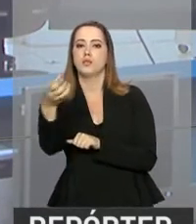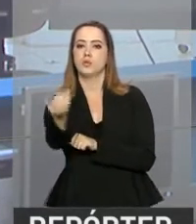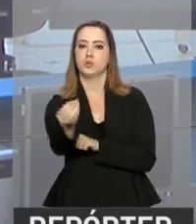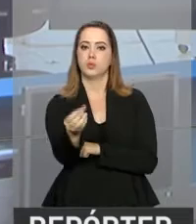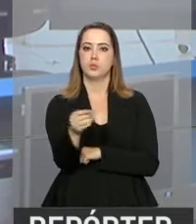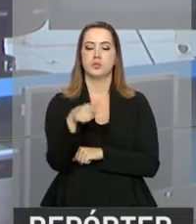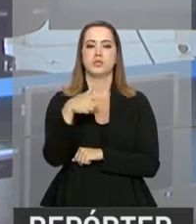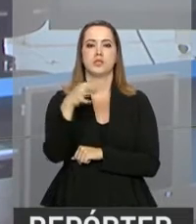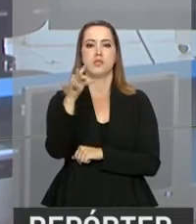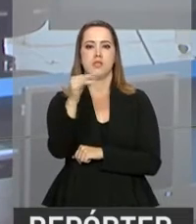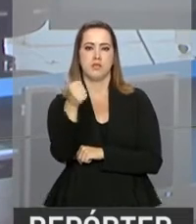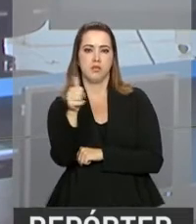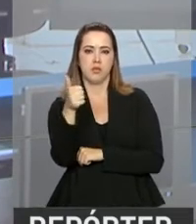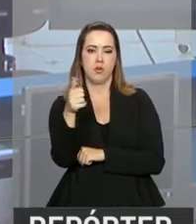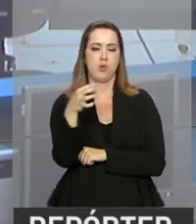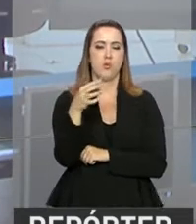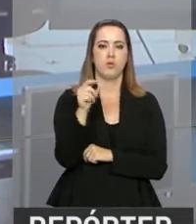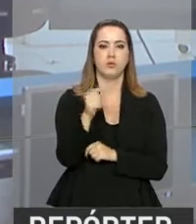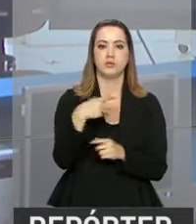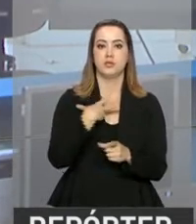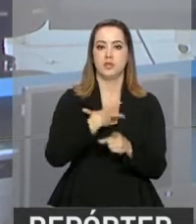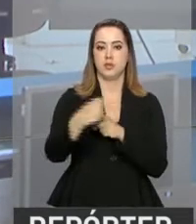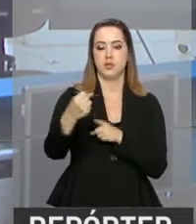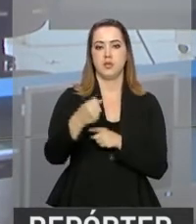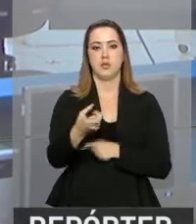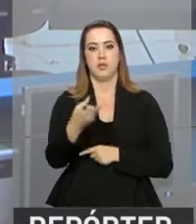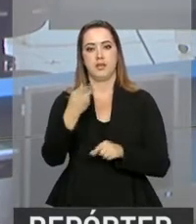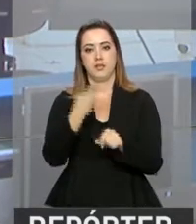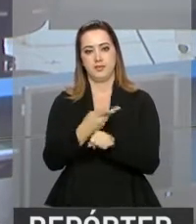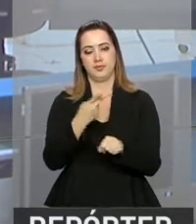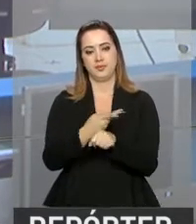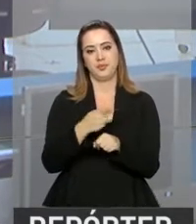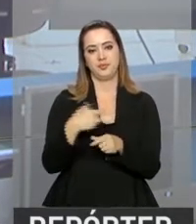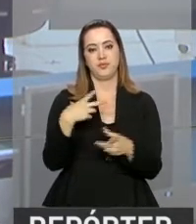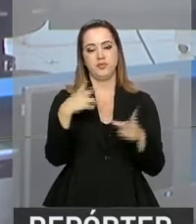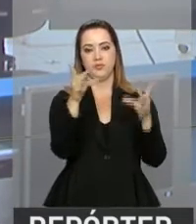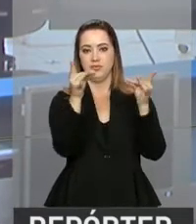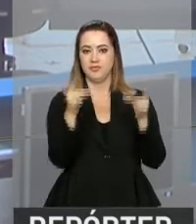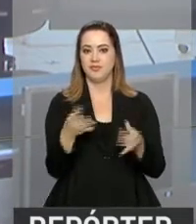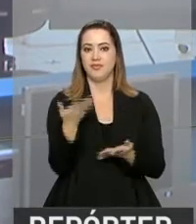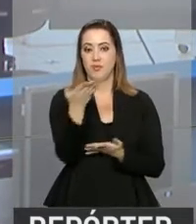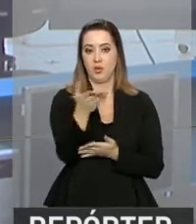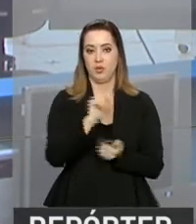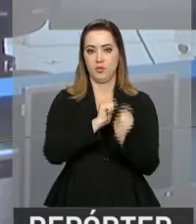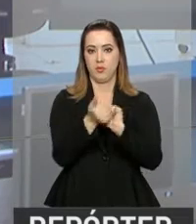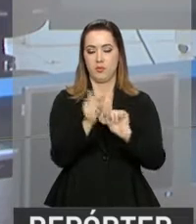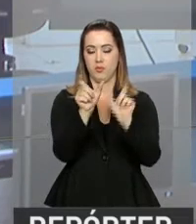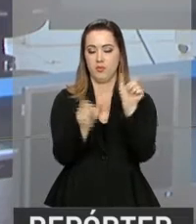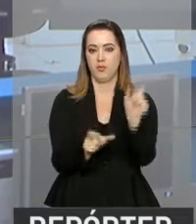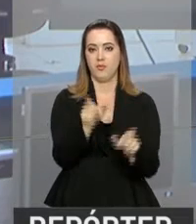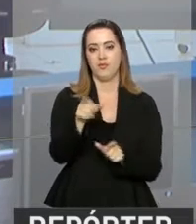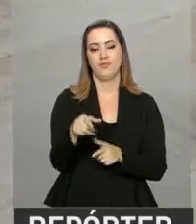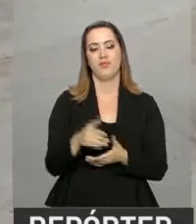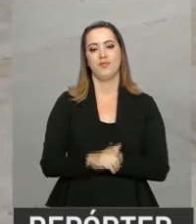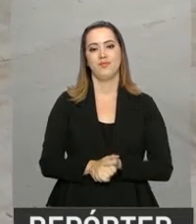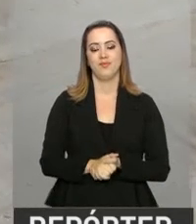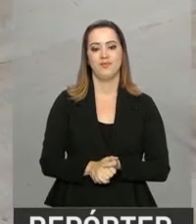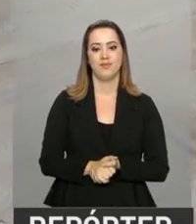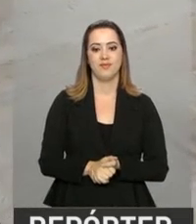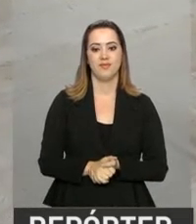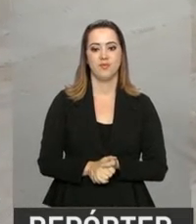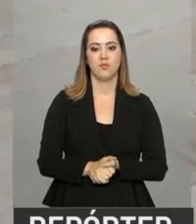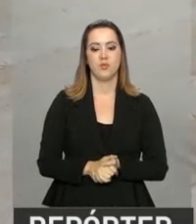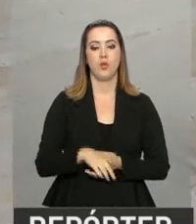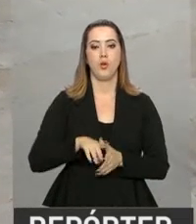conquistou há pouco mais uma medalha de prata. Vamos aos outros destaques desta quarta-feira nos Jogos Paralímpicos Rio 2016.